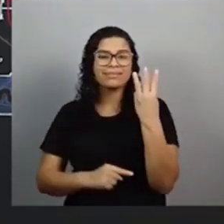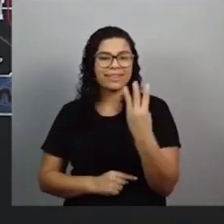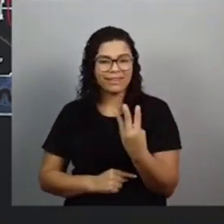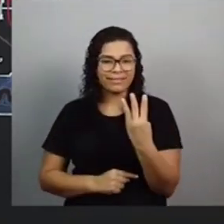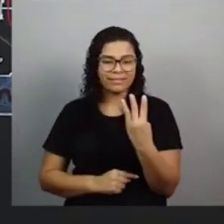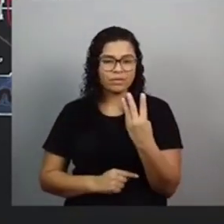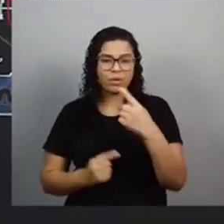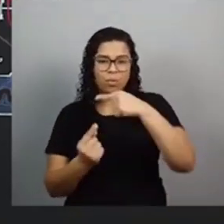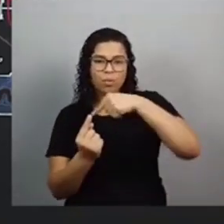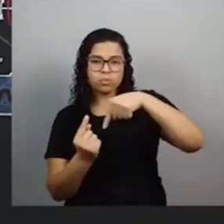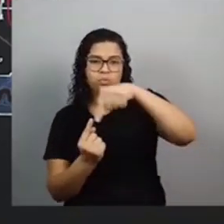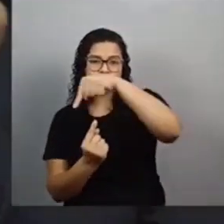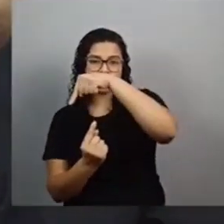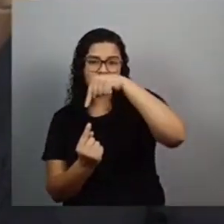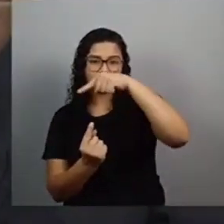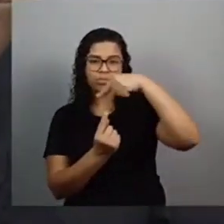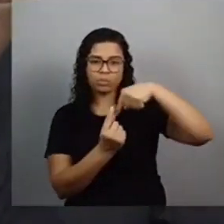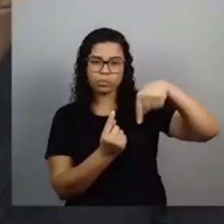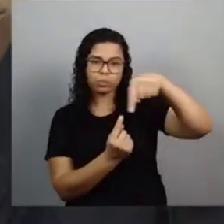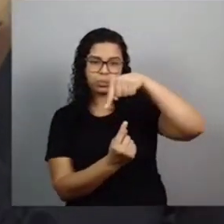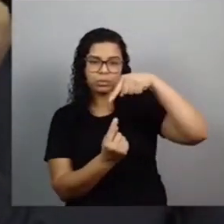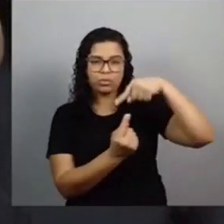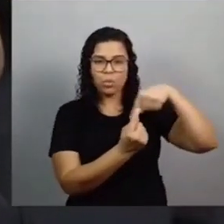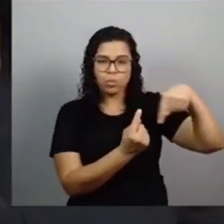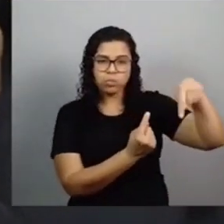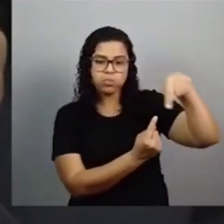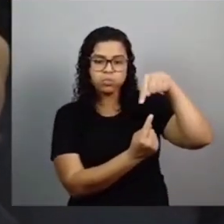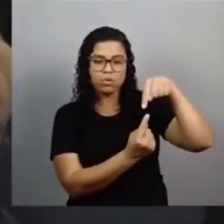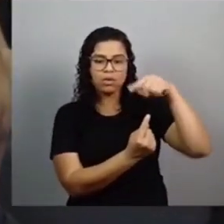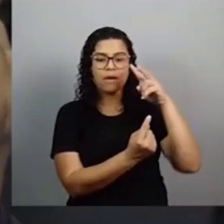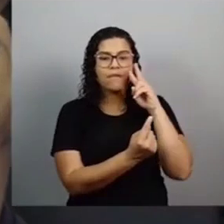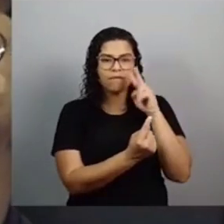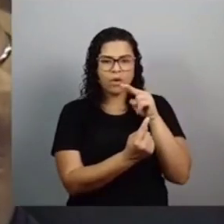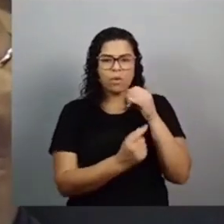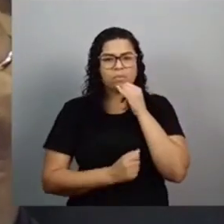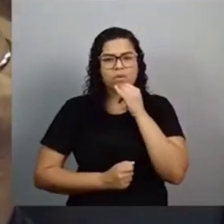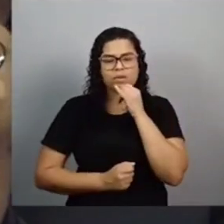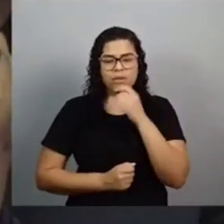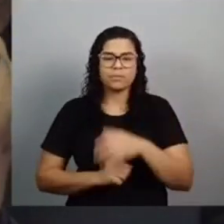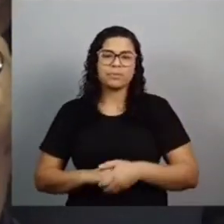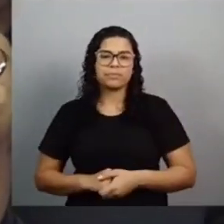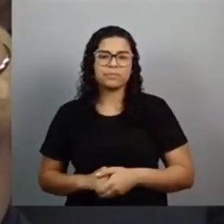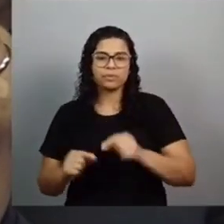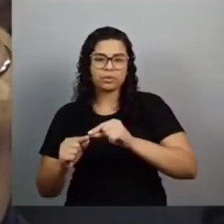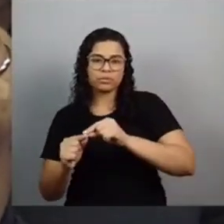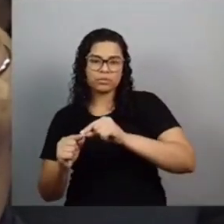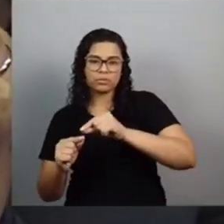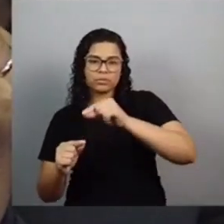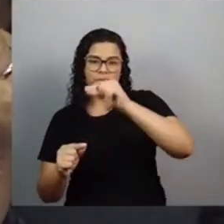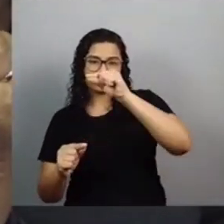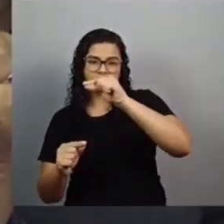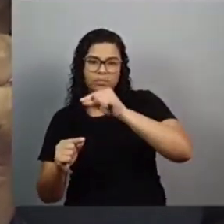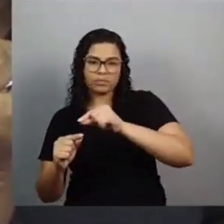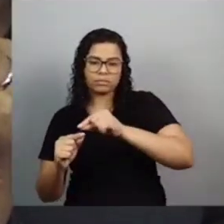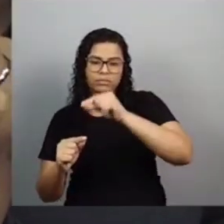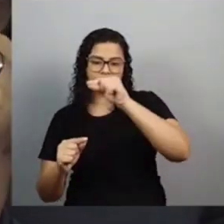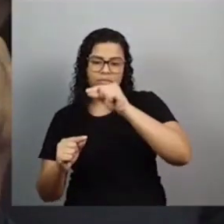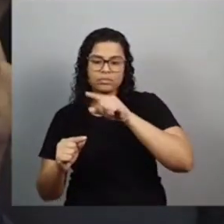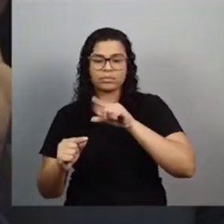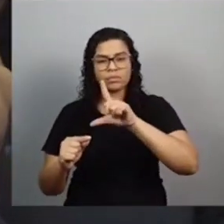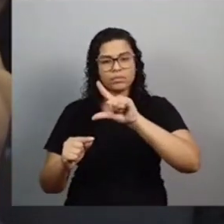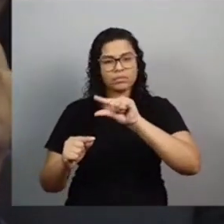3 cilindros, eles têm essa estrutura, você está vendo aqui, esse êmbolo, ó, vou mover, tá vendo isso aqui? Esse êmbolo que é